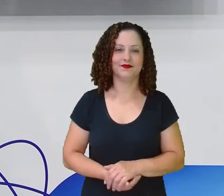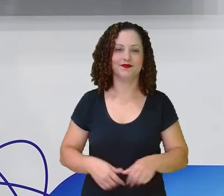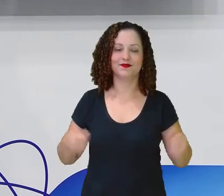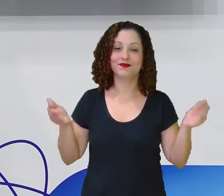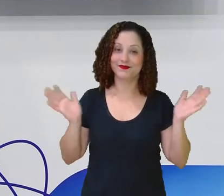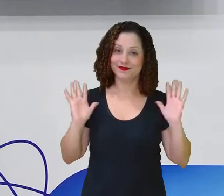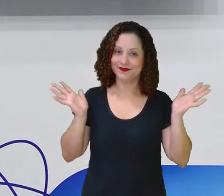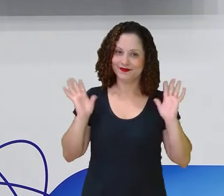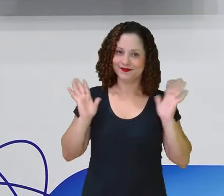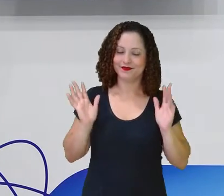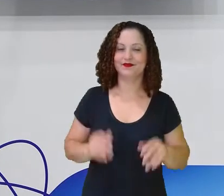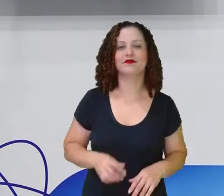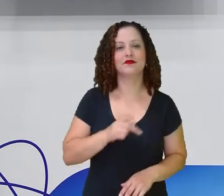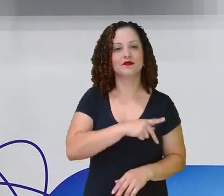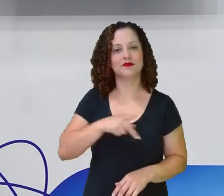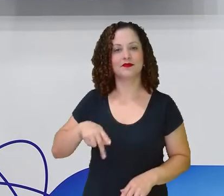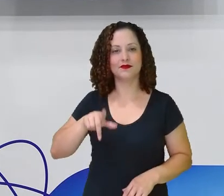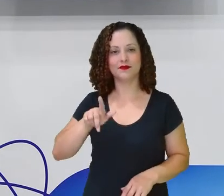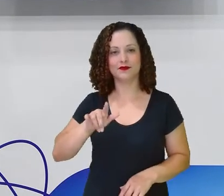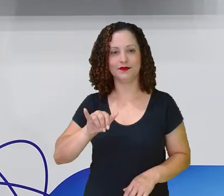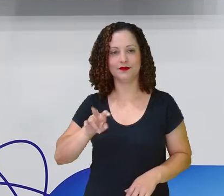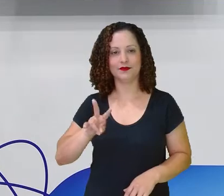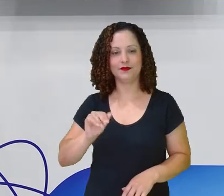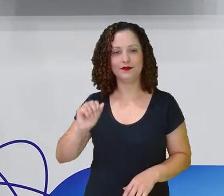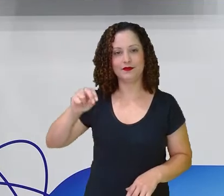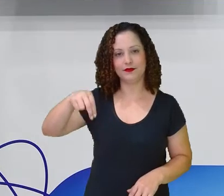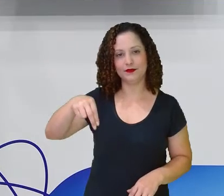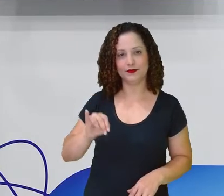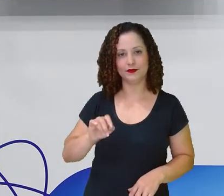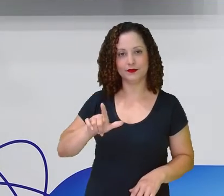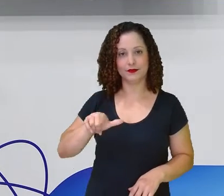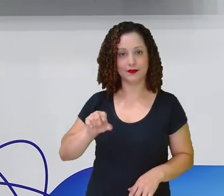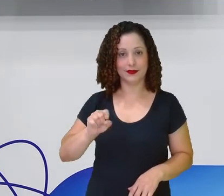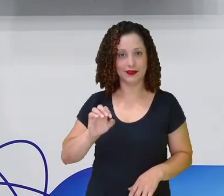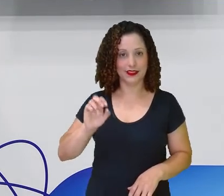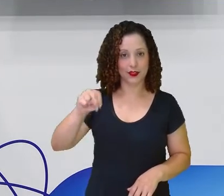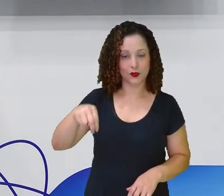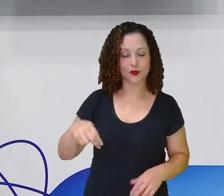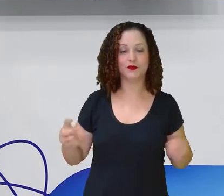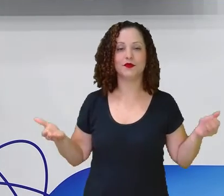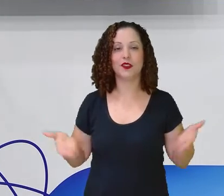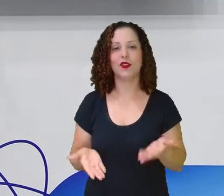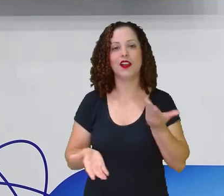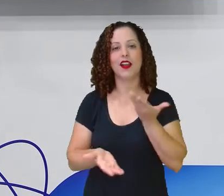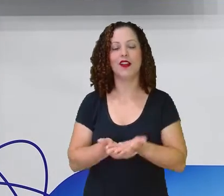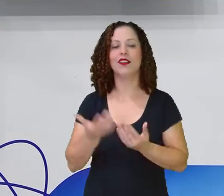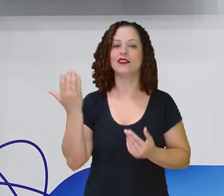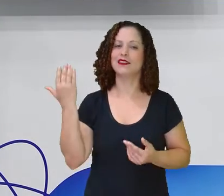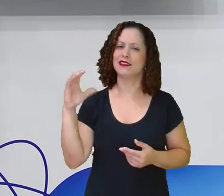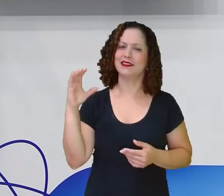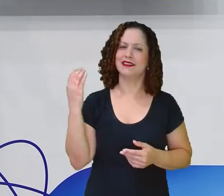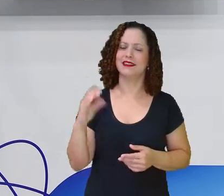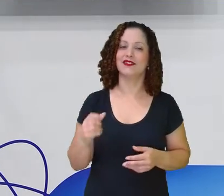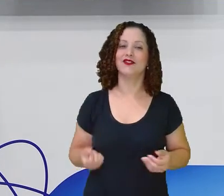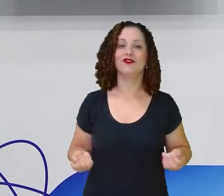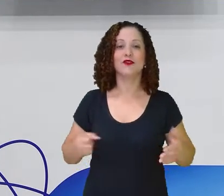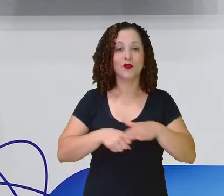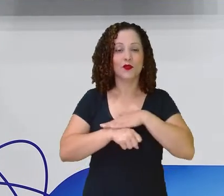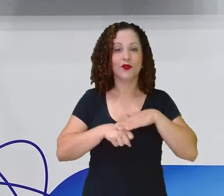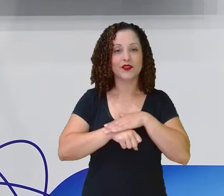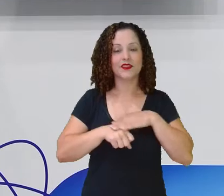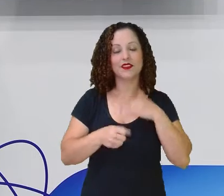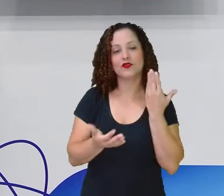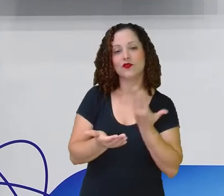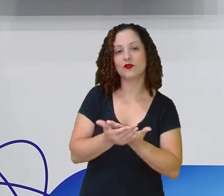Olá, eu sou o professor Givanilson Soares e nós estamos aqui para mais uma aula de ciências. Hoje nós iremos conversar sobre